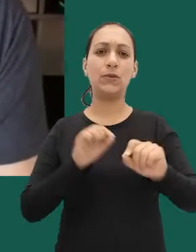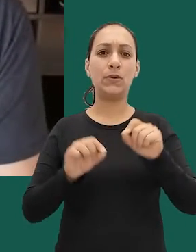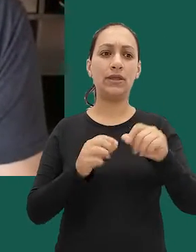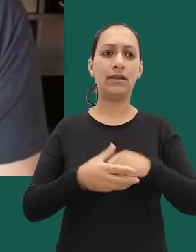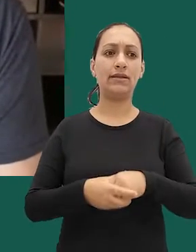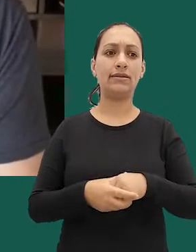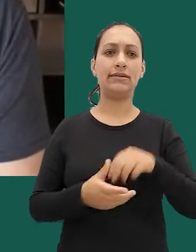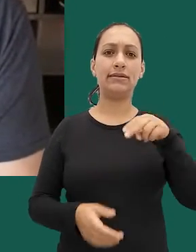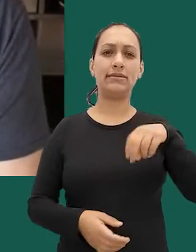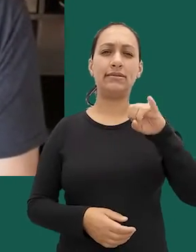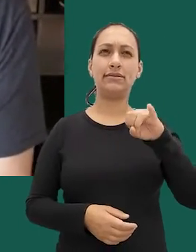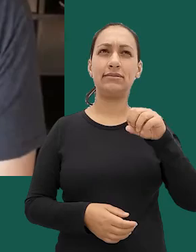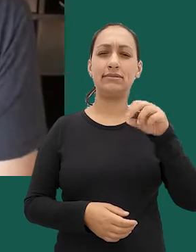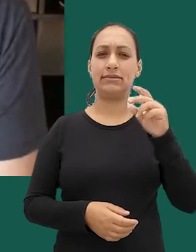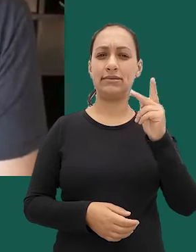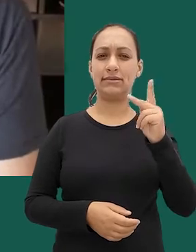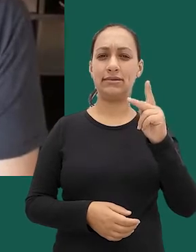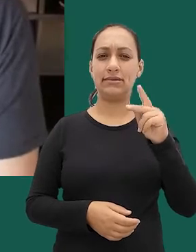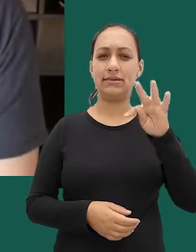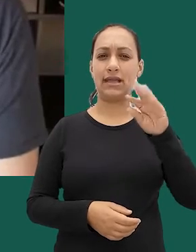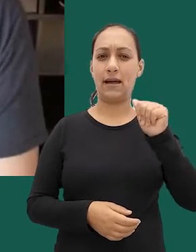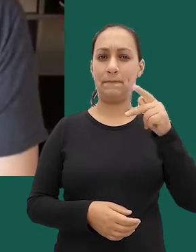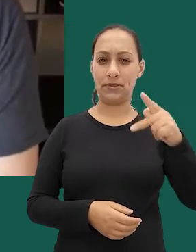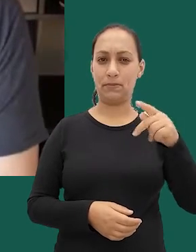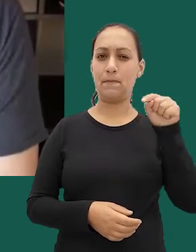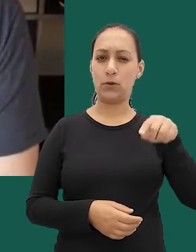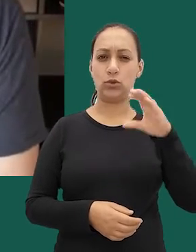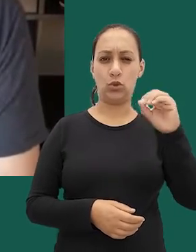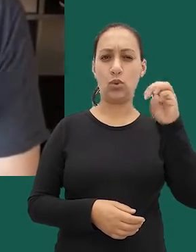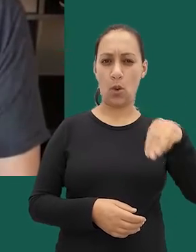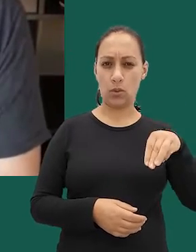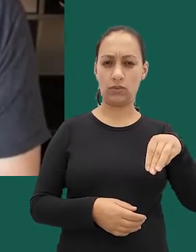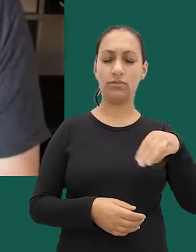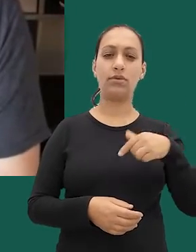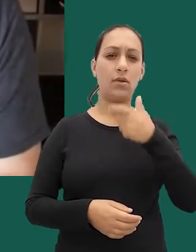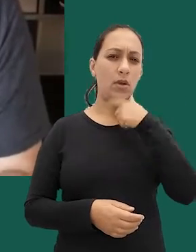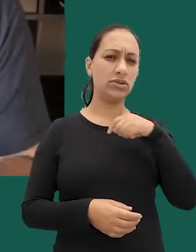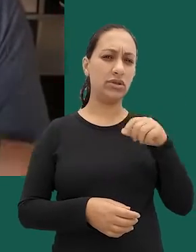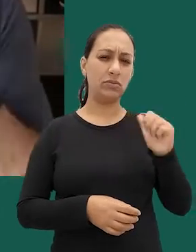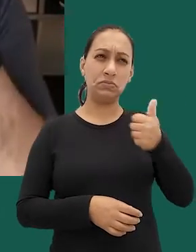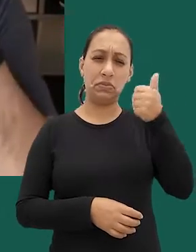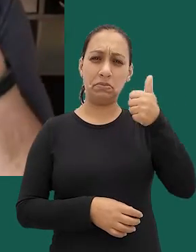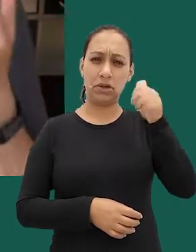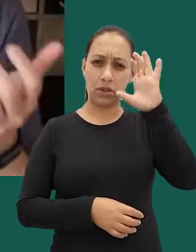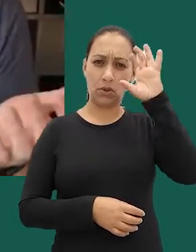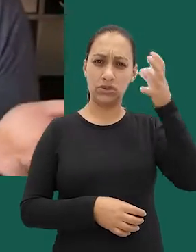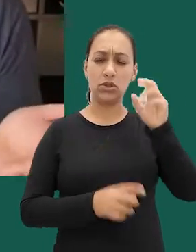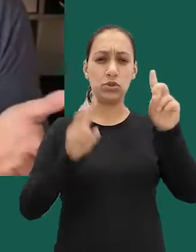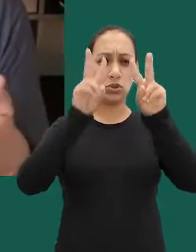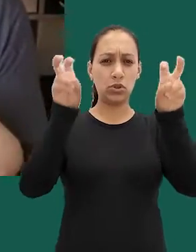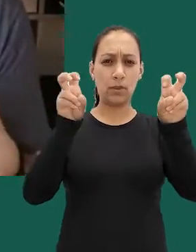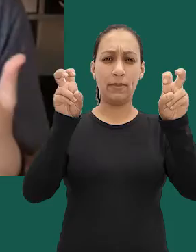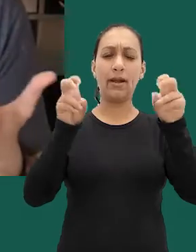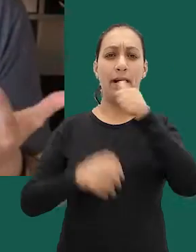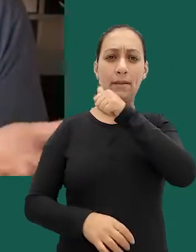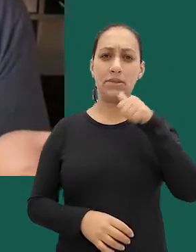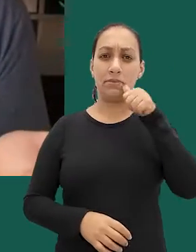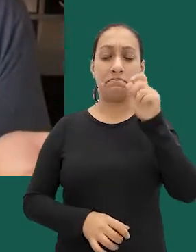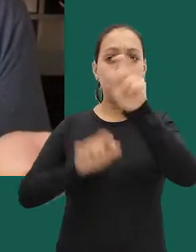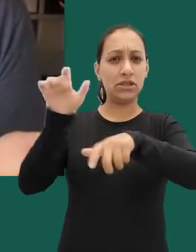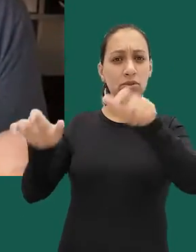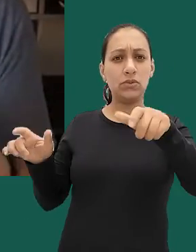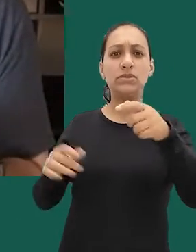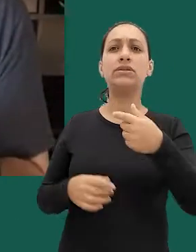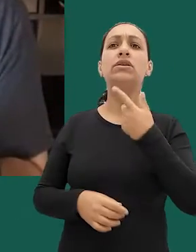naquele meetup.com. Eu fui acho que era um dos primeiros meetups que tinha sobre a Amazon, que eram pessoas que gostariam de